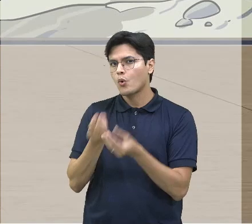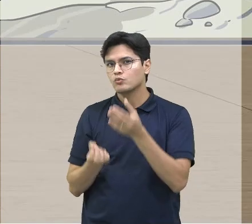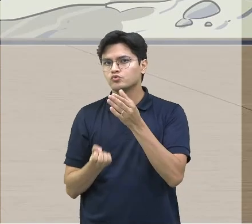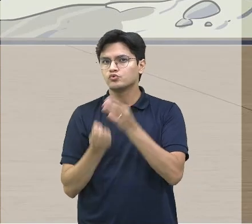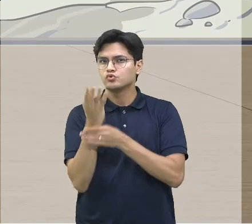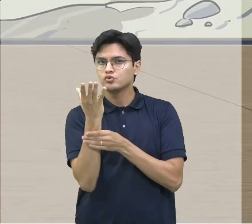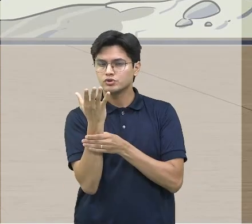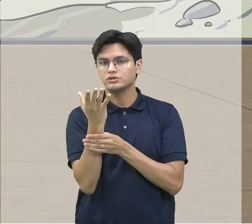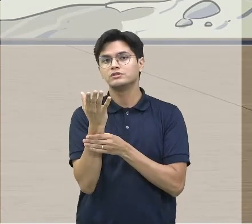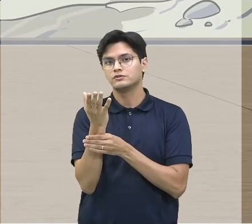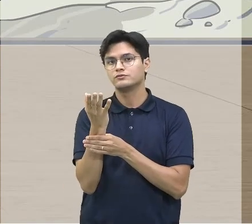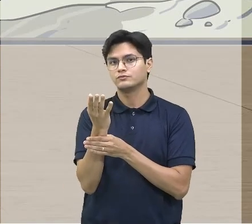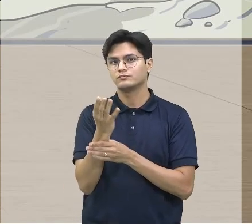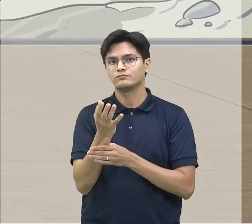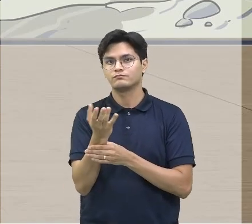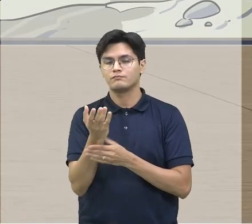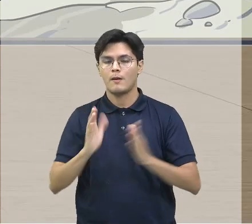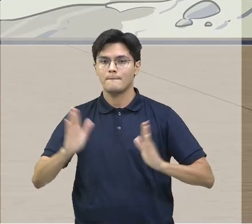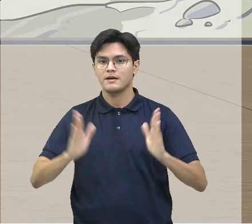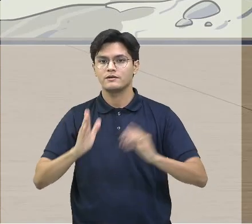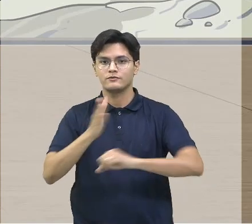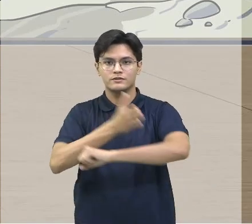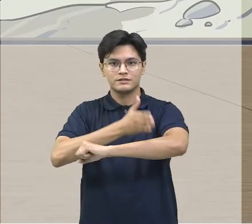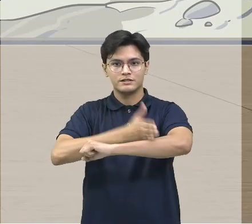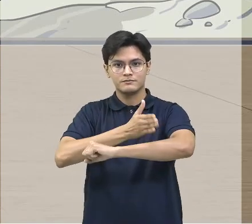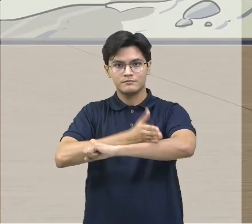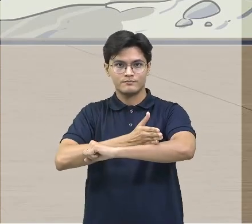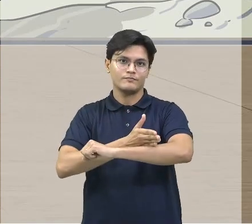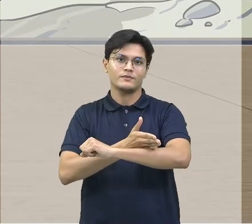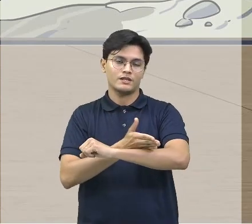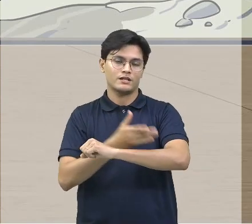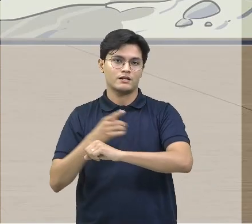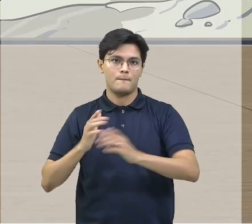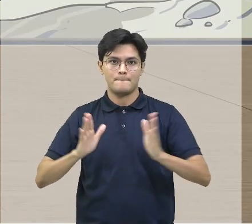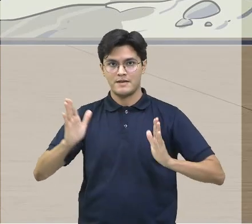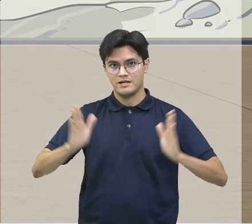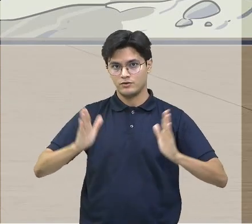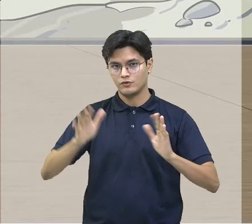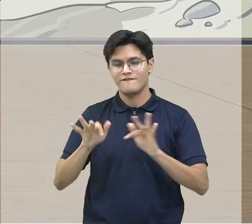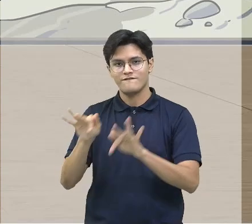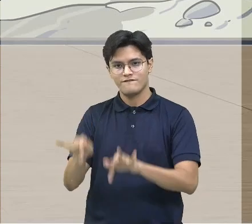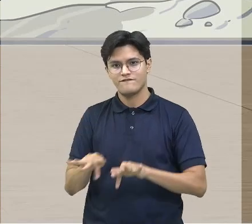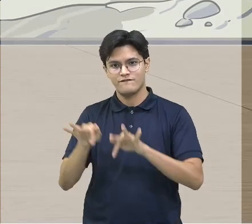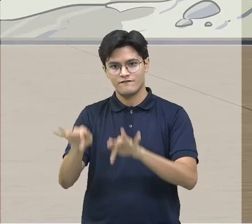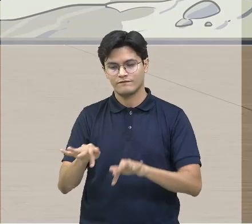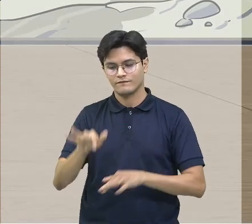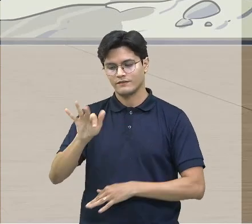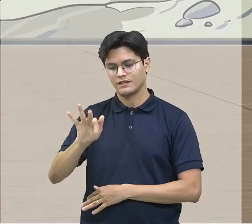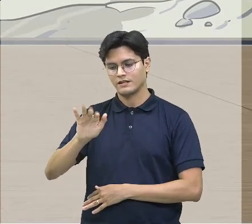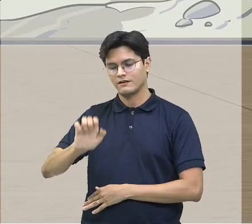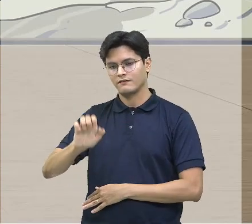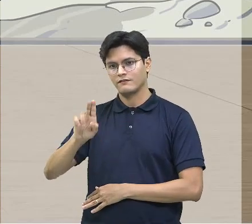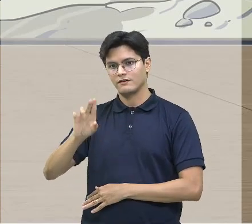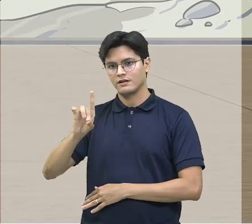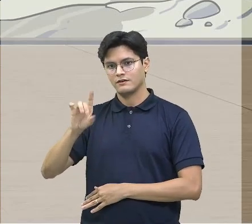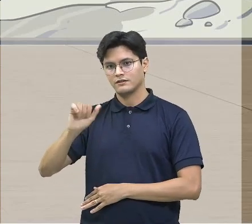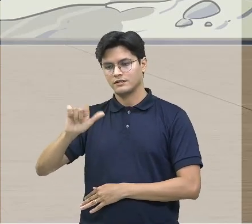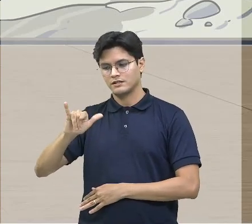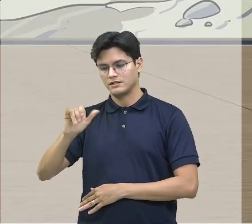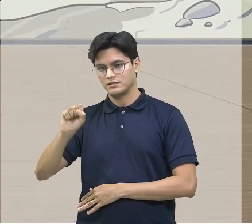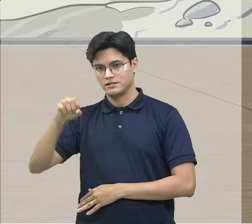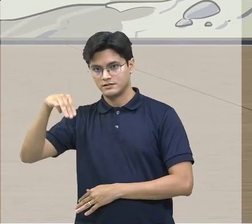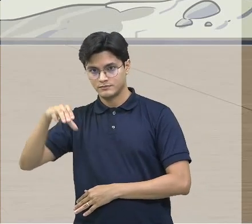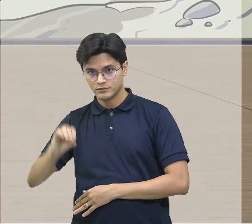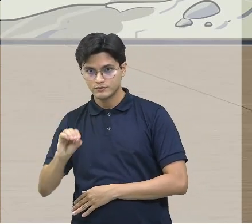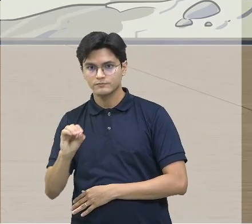Média, tá? Desse chamado feudalismo. E é importante que desde o início você tenha em mente, quando nós falamos em feudalismo,